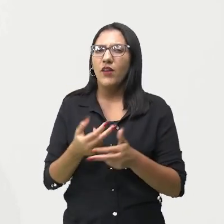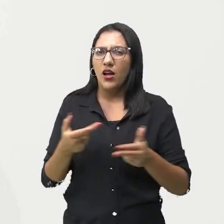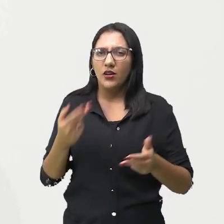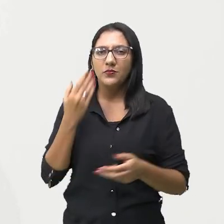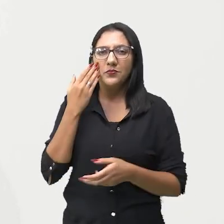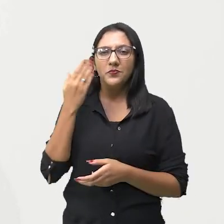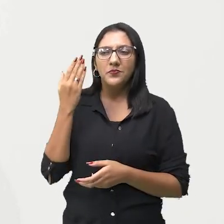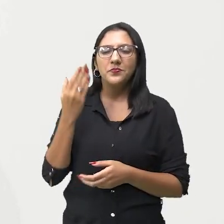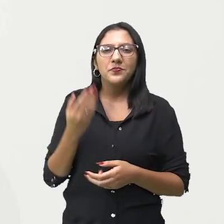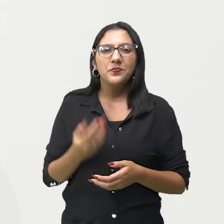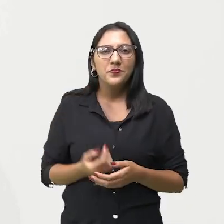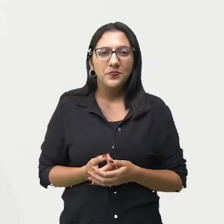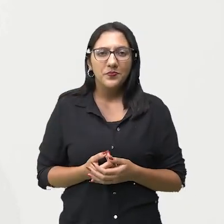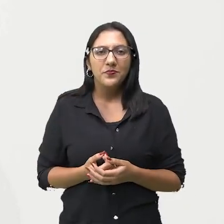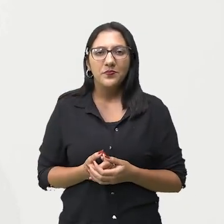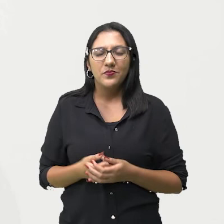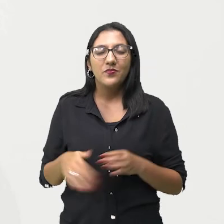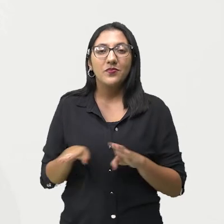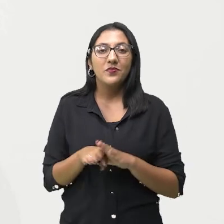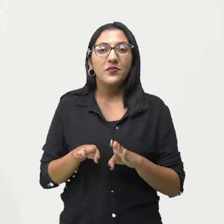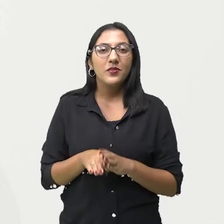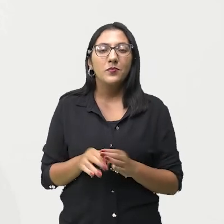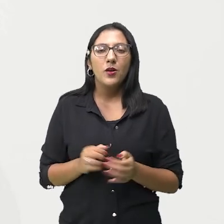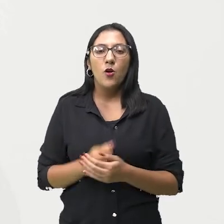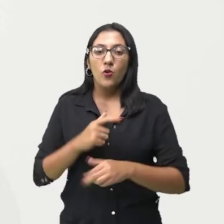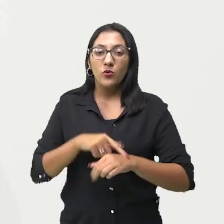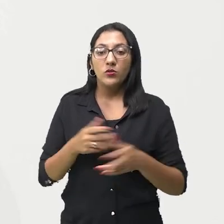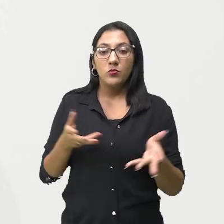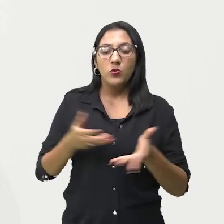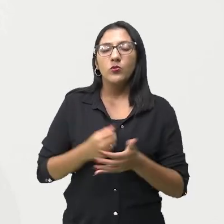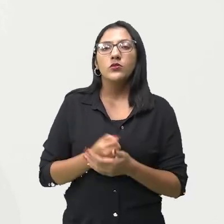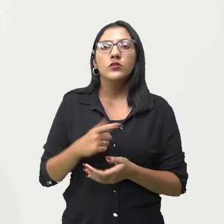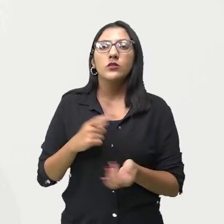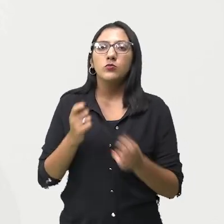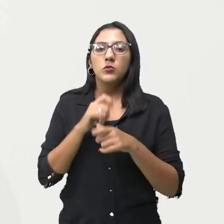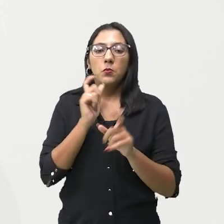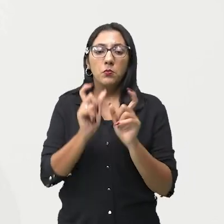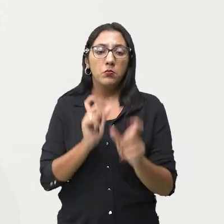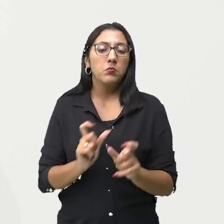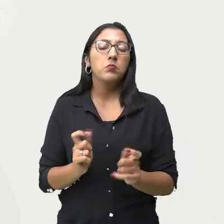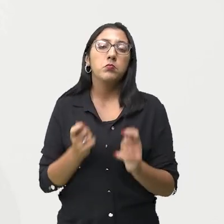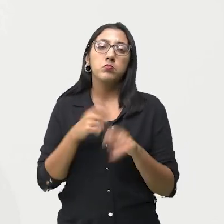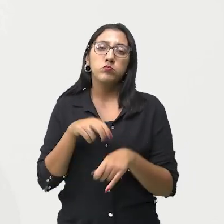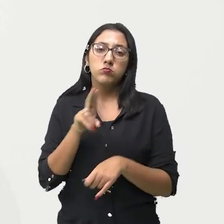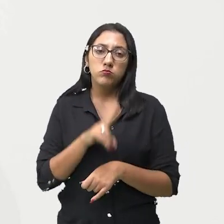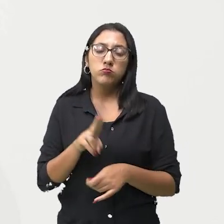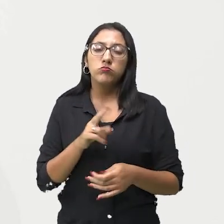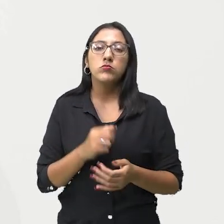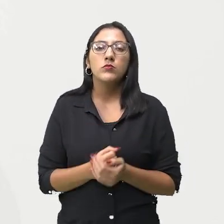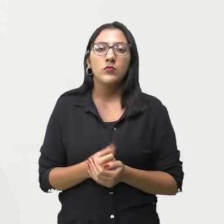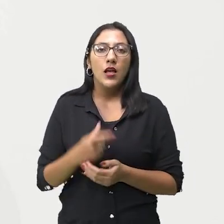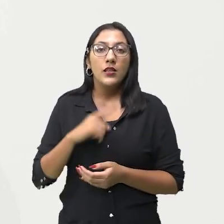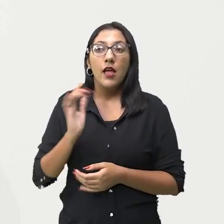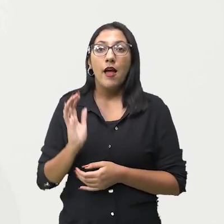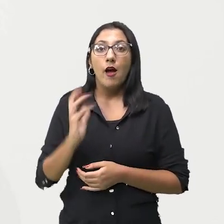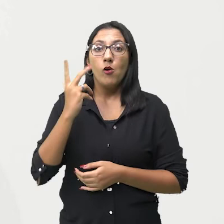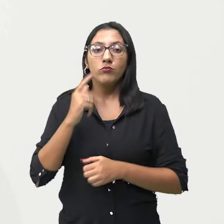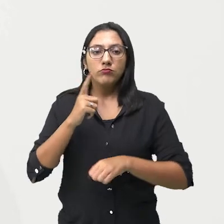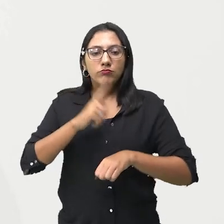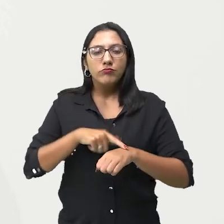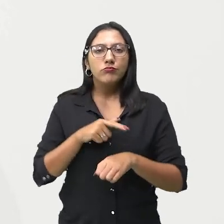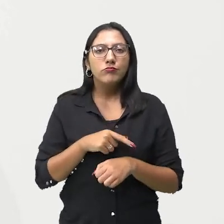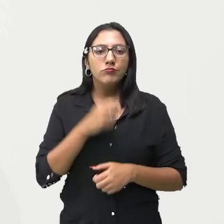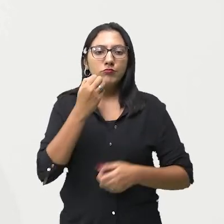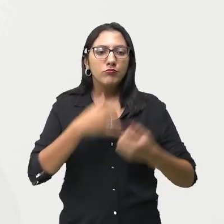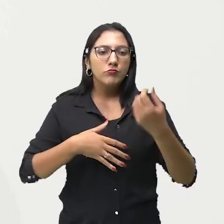tá bom? E aí o tempo presente deve sempre expressar essas situações, né? De algo que acontece no momento da